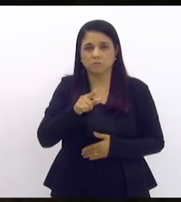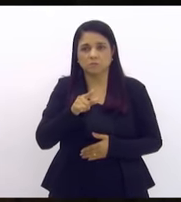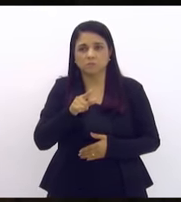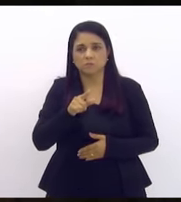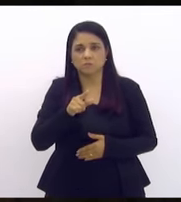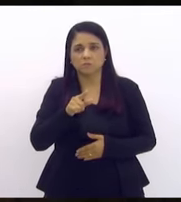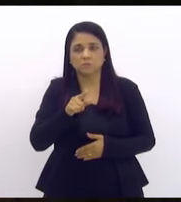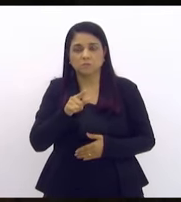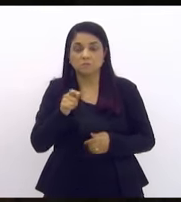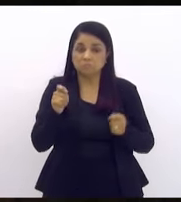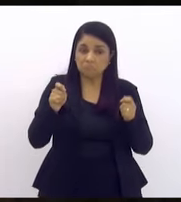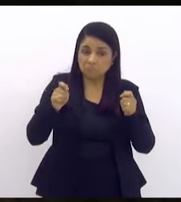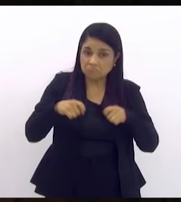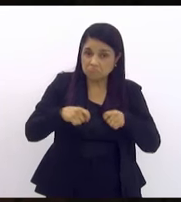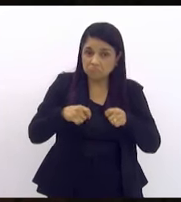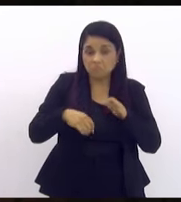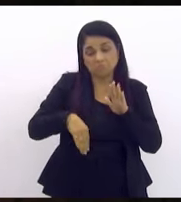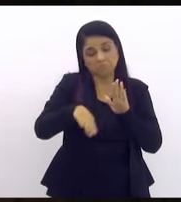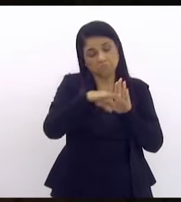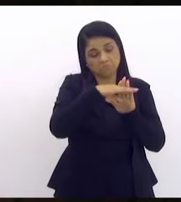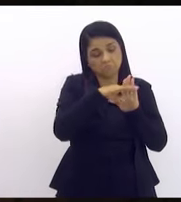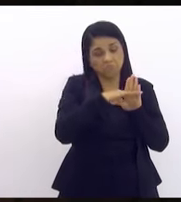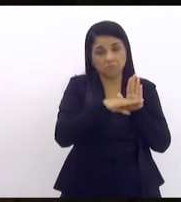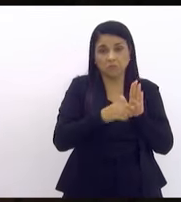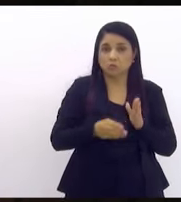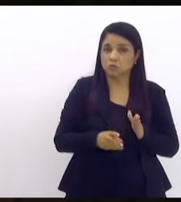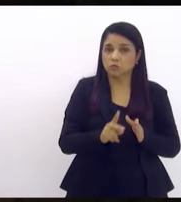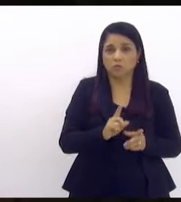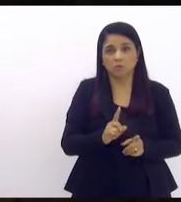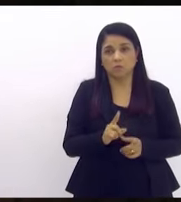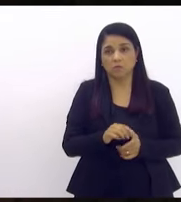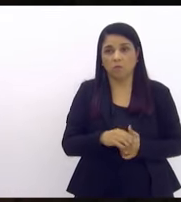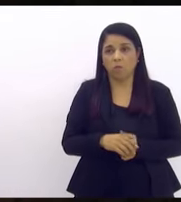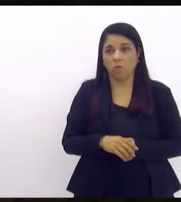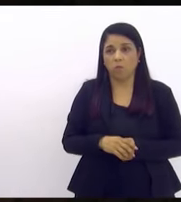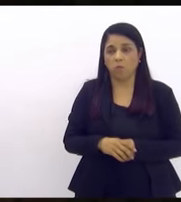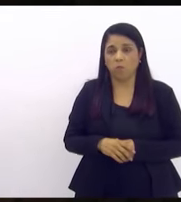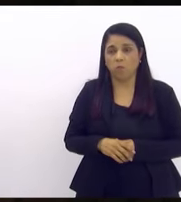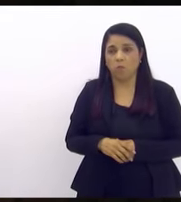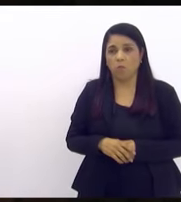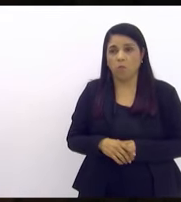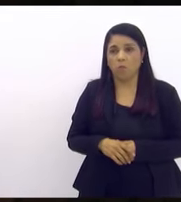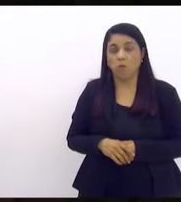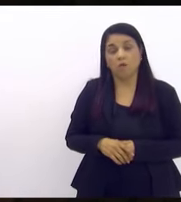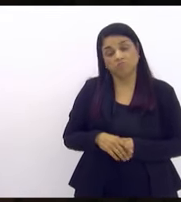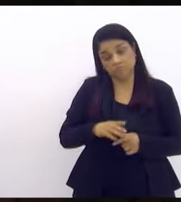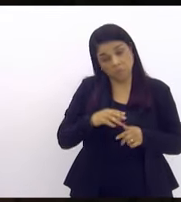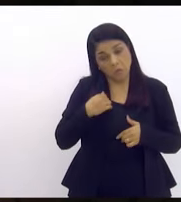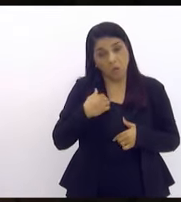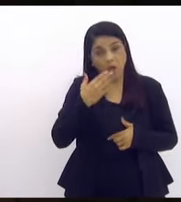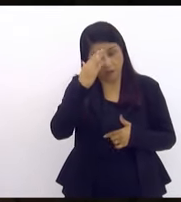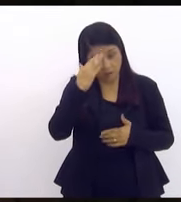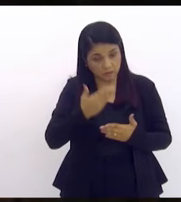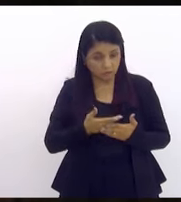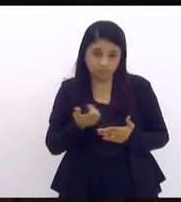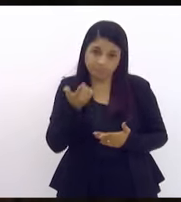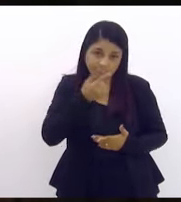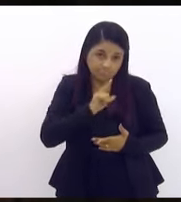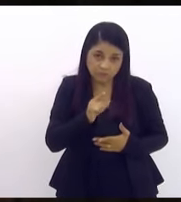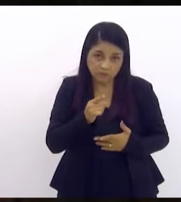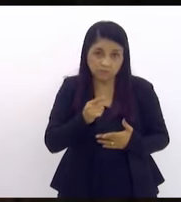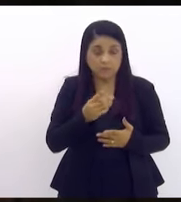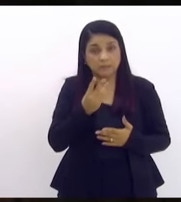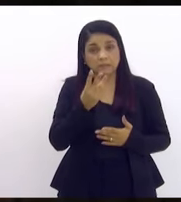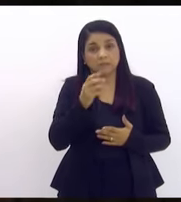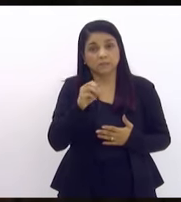verificar a possibilidade, né, de tocar a pauta, mas eu acredito que não dê por conta das discussões, mas prorrogar por mais